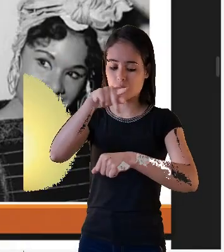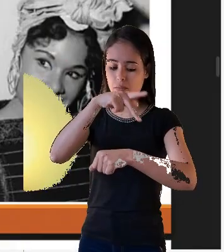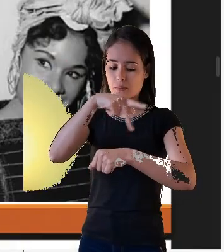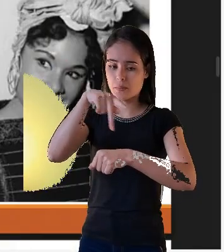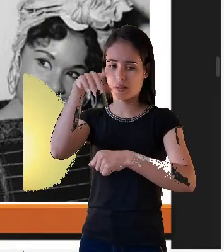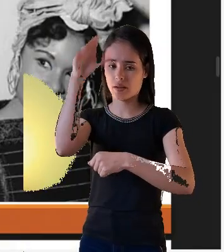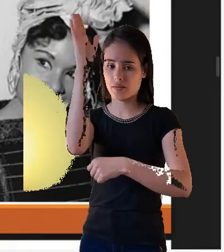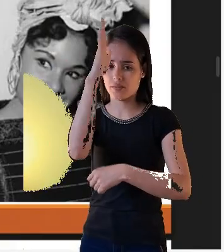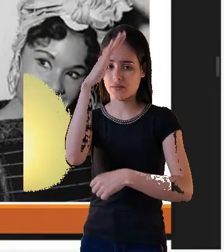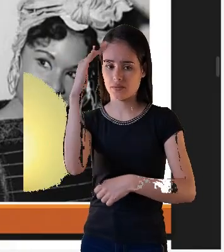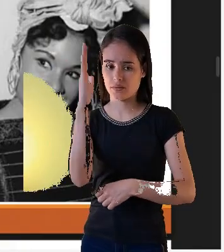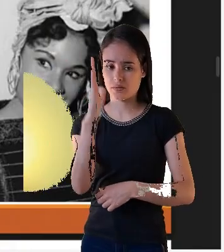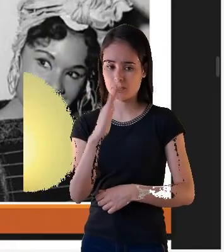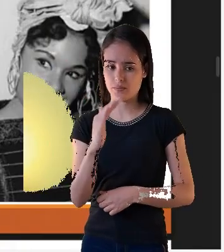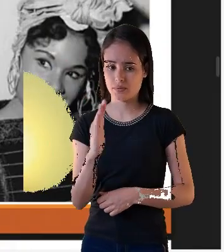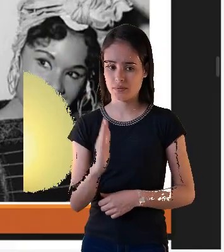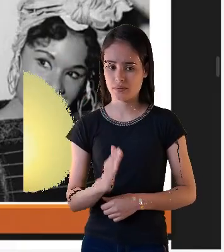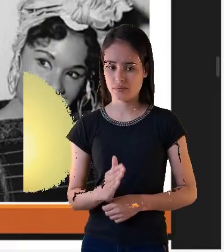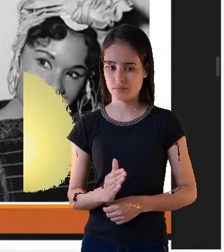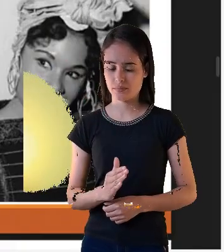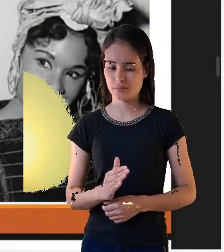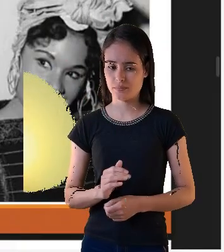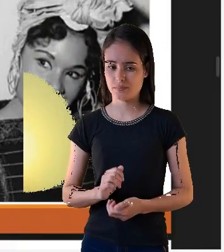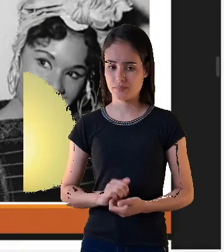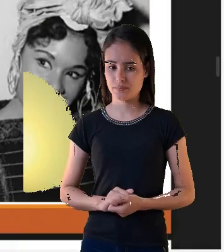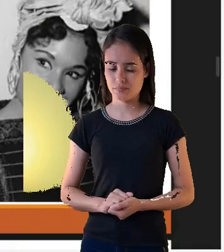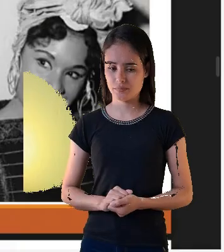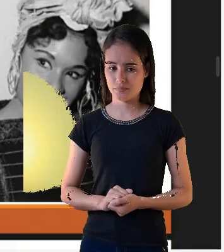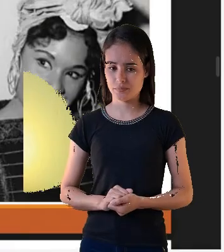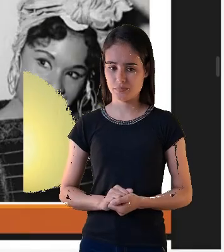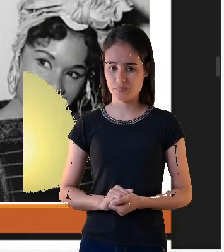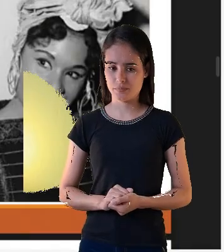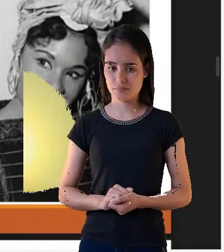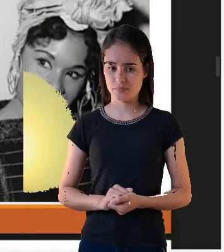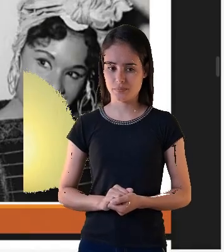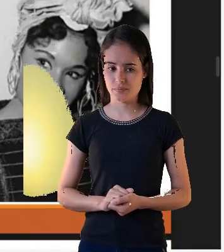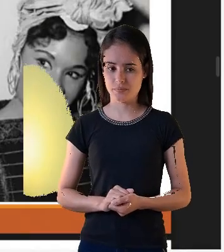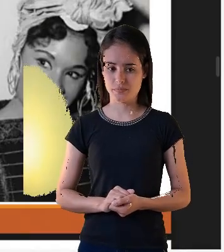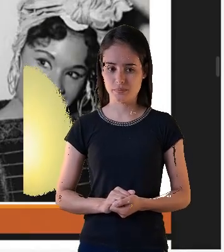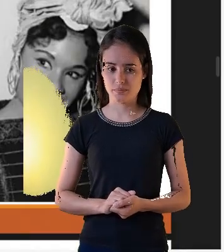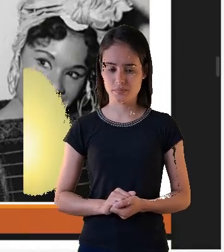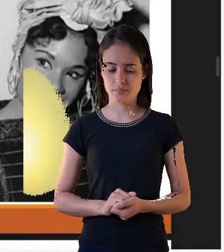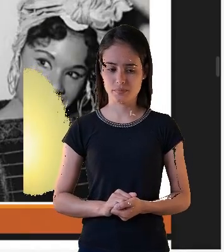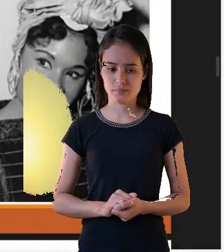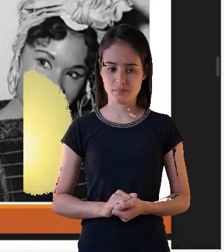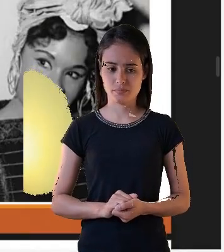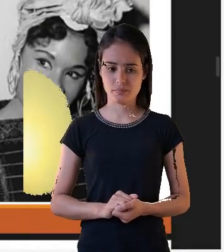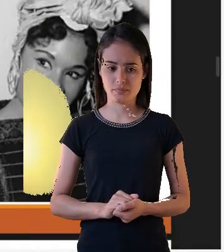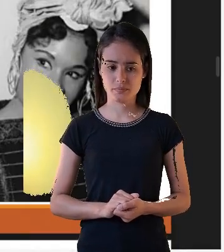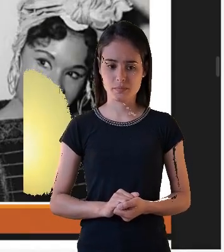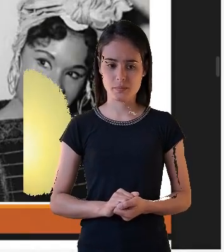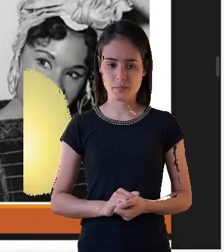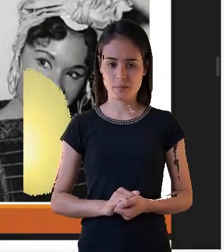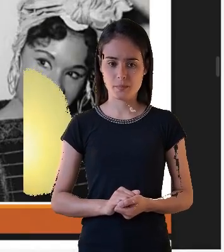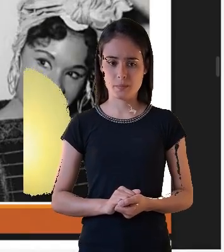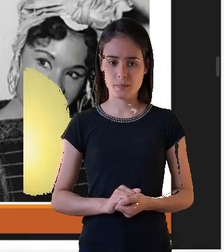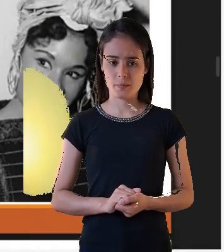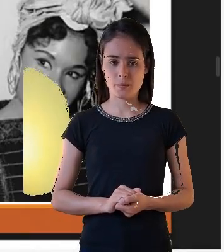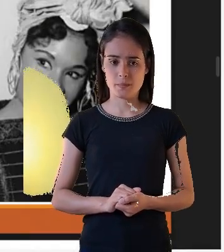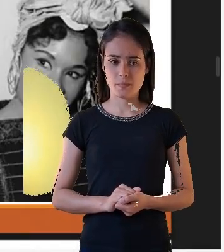não. Mas a partir do momento que a gente tem uma legislação que começa a legislar